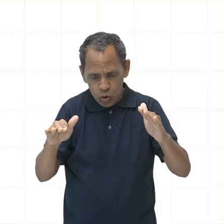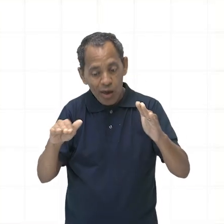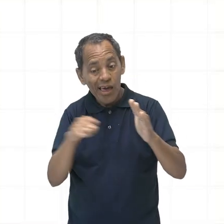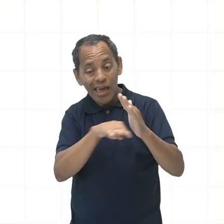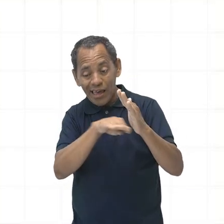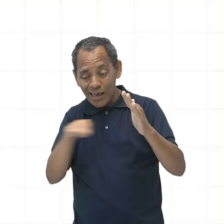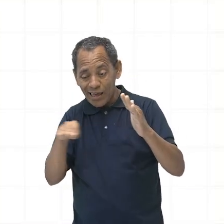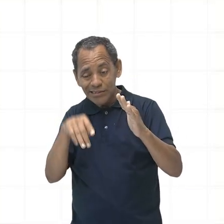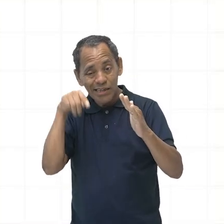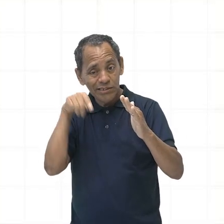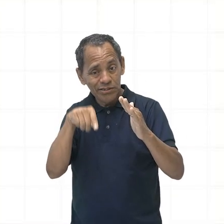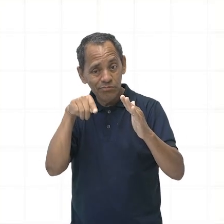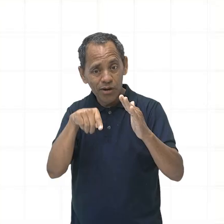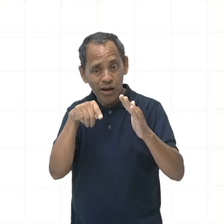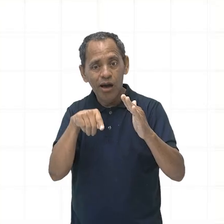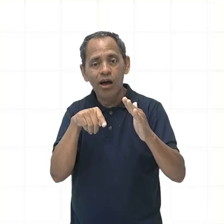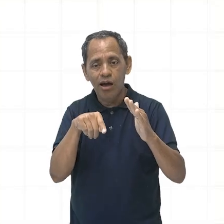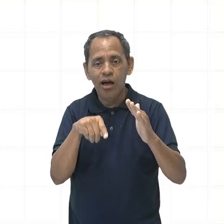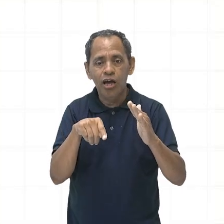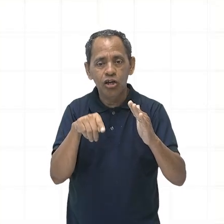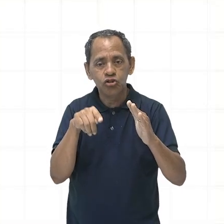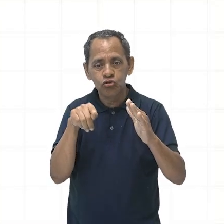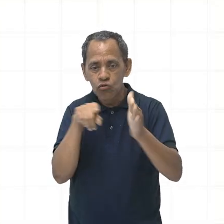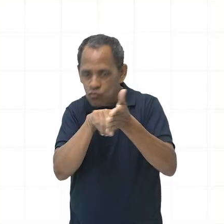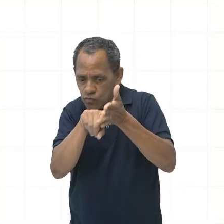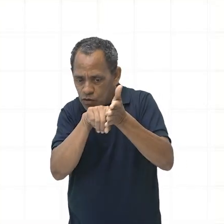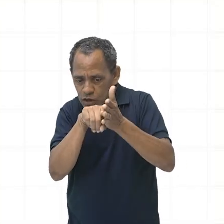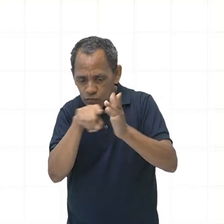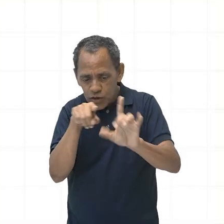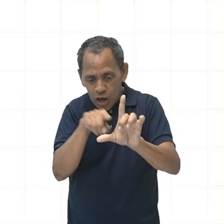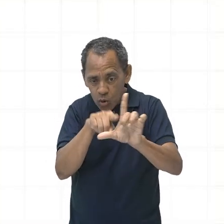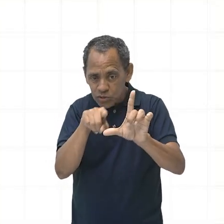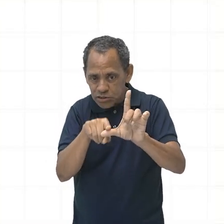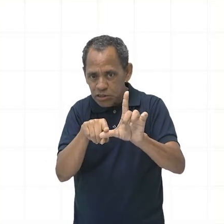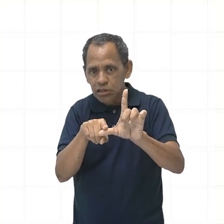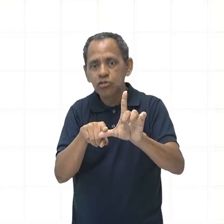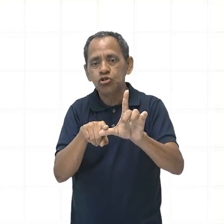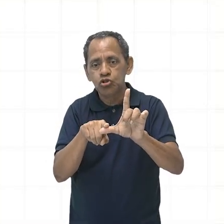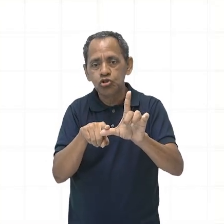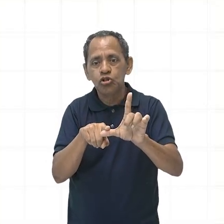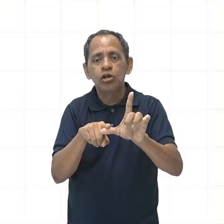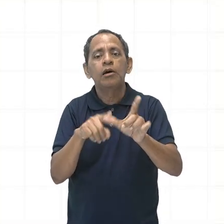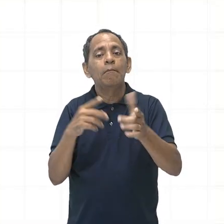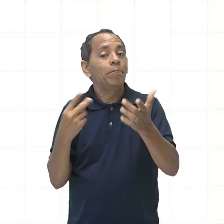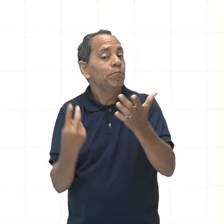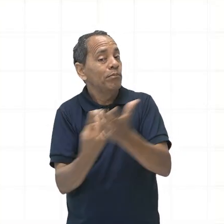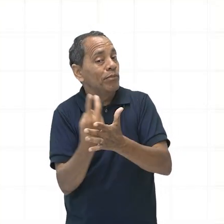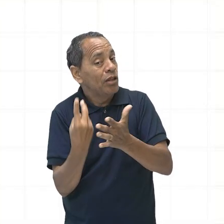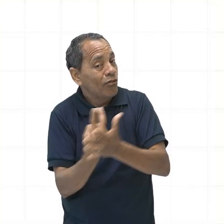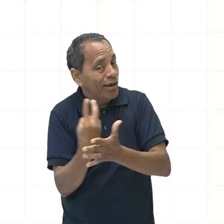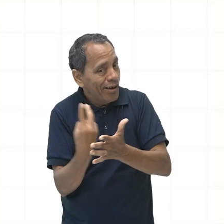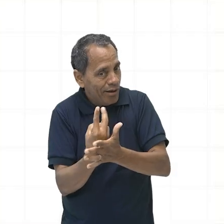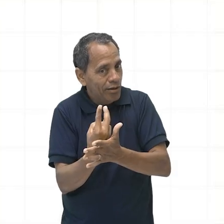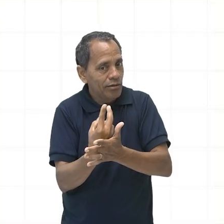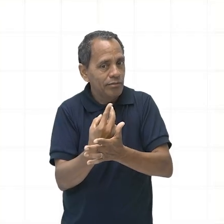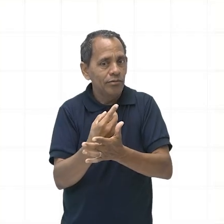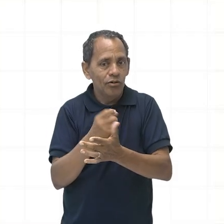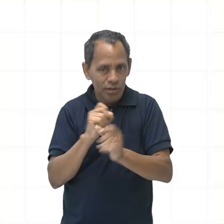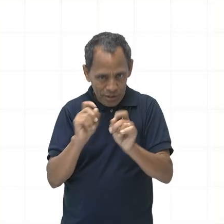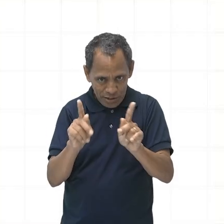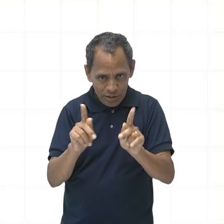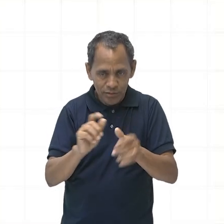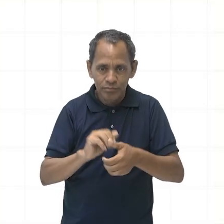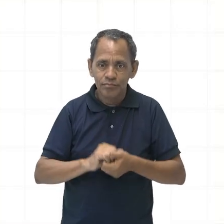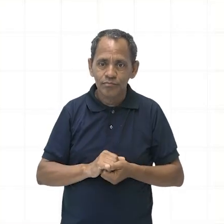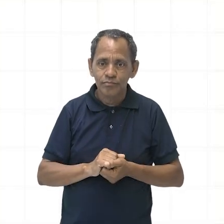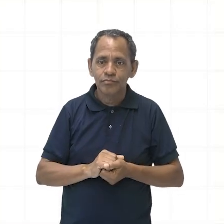para não cometer erro na hora de olhar os lados aí, certo? Muito bem. Então, agora a gente